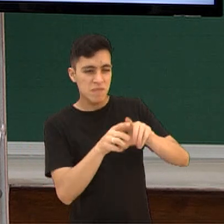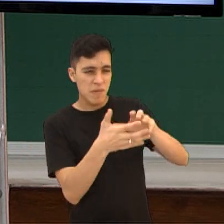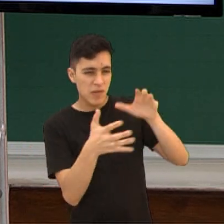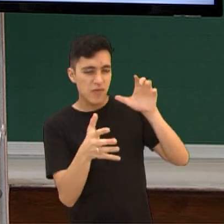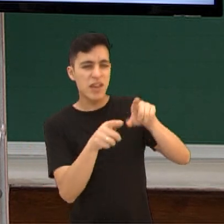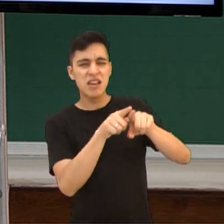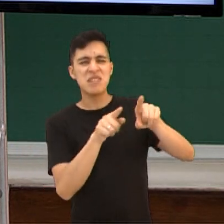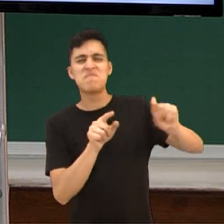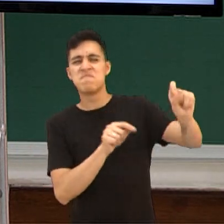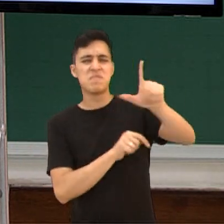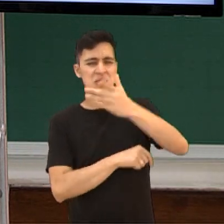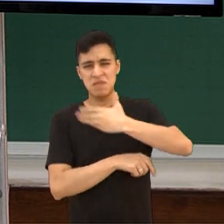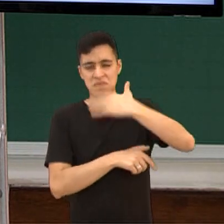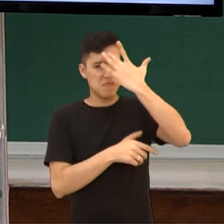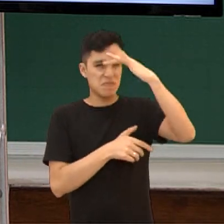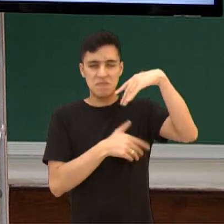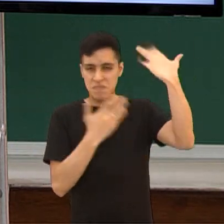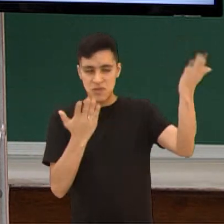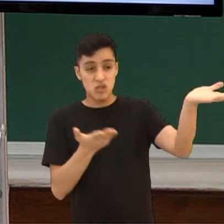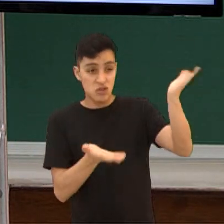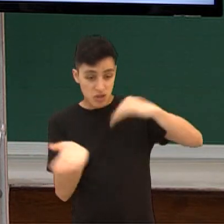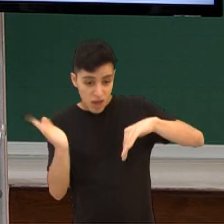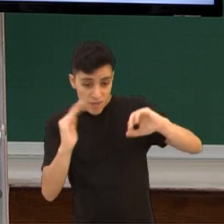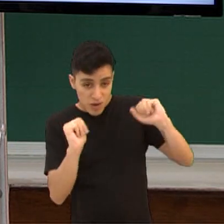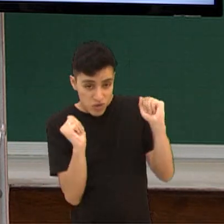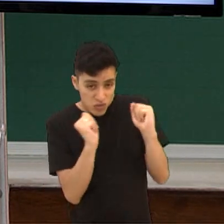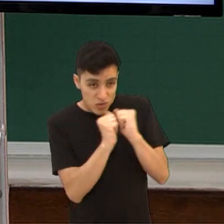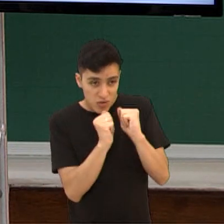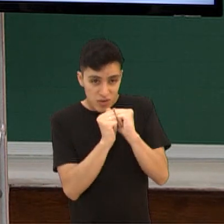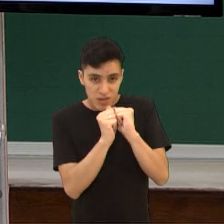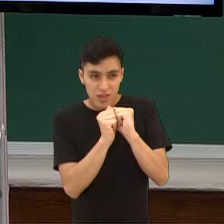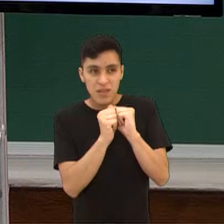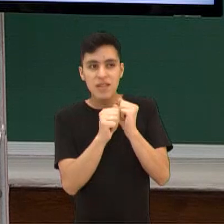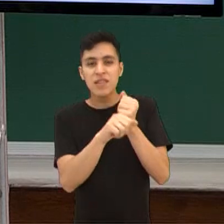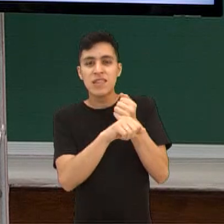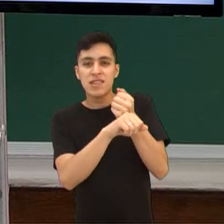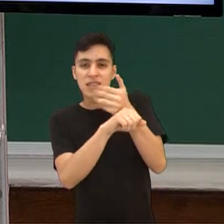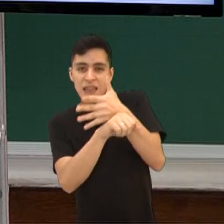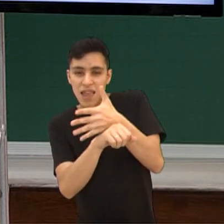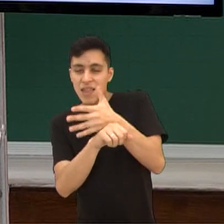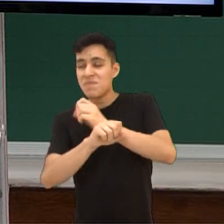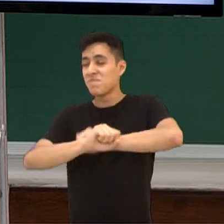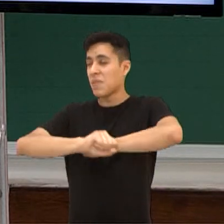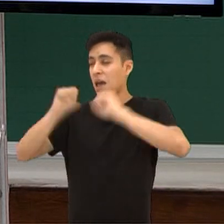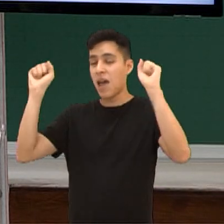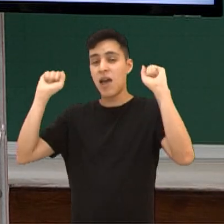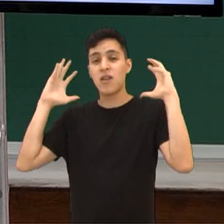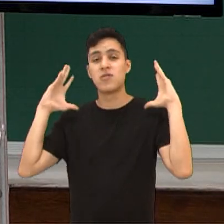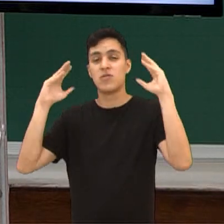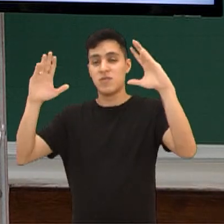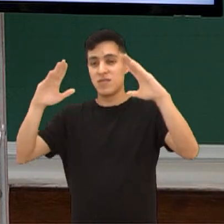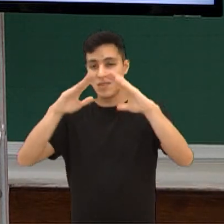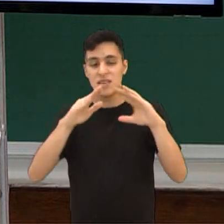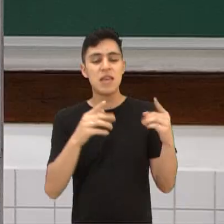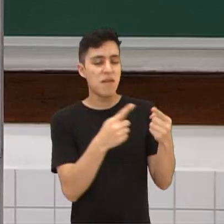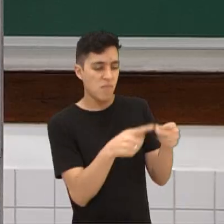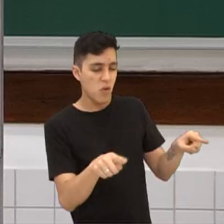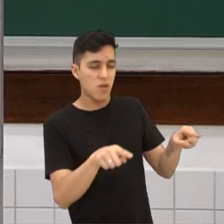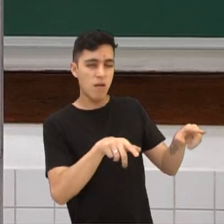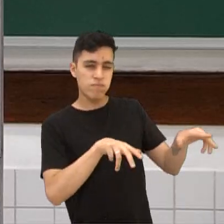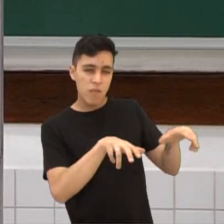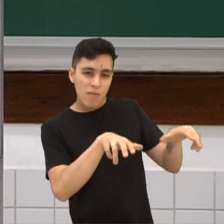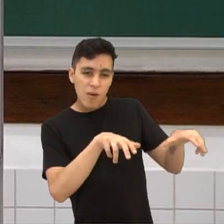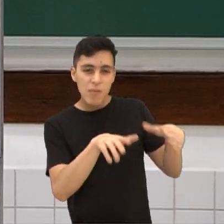chama a colega, chama o irmão mais novo, mas vai lá de madrugada no quarto para acordar todo mundo da casa. Coloca lá